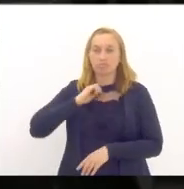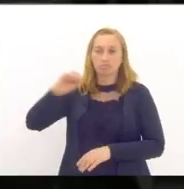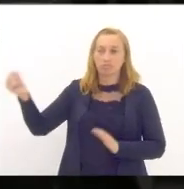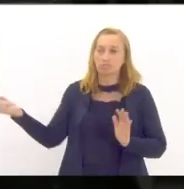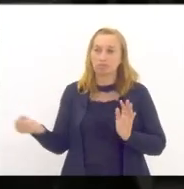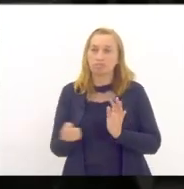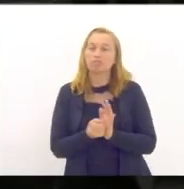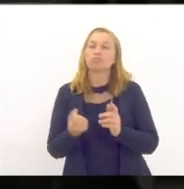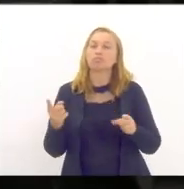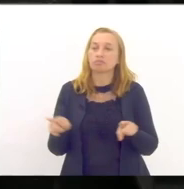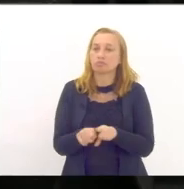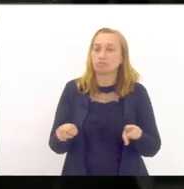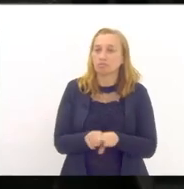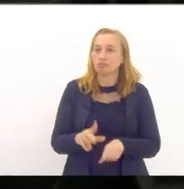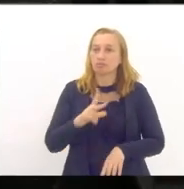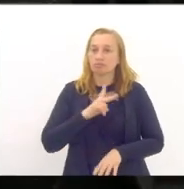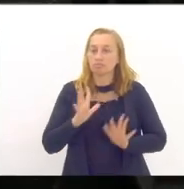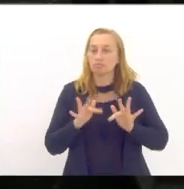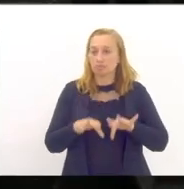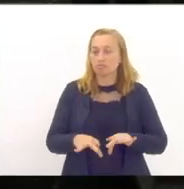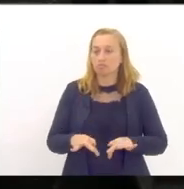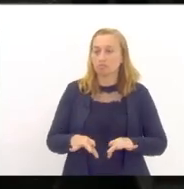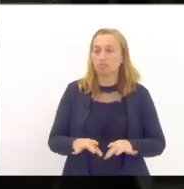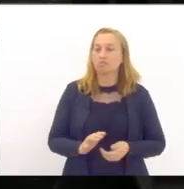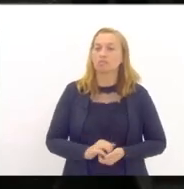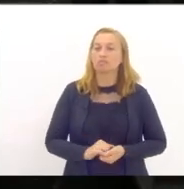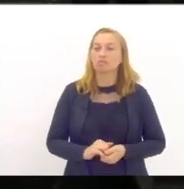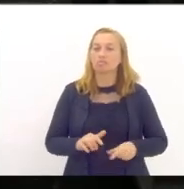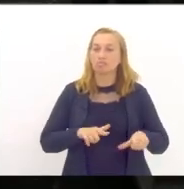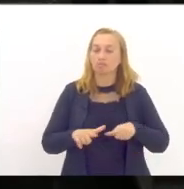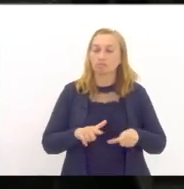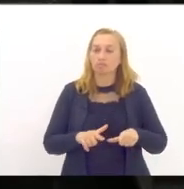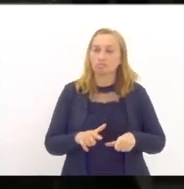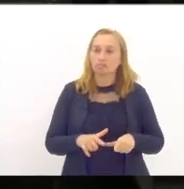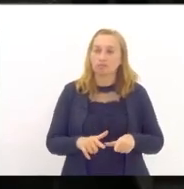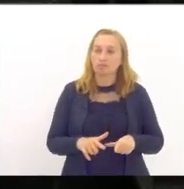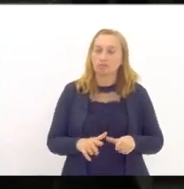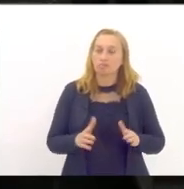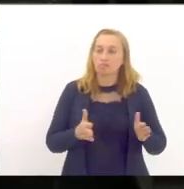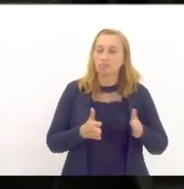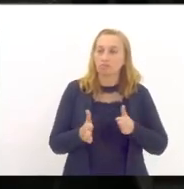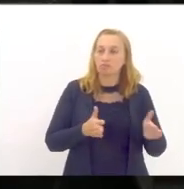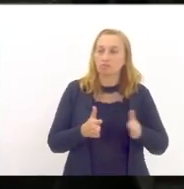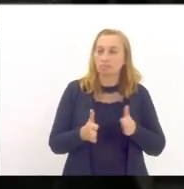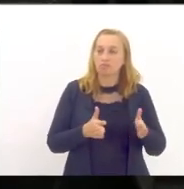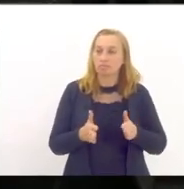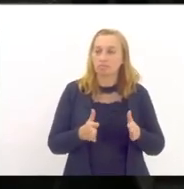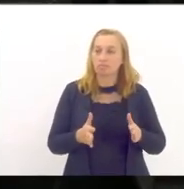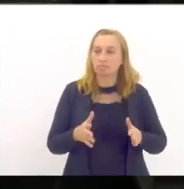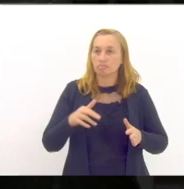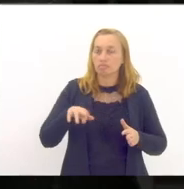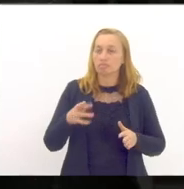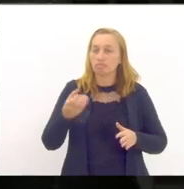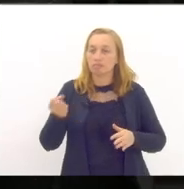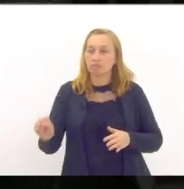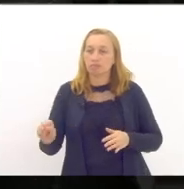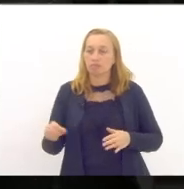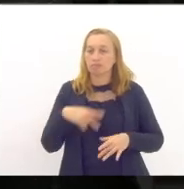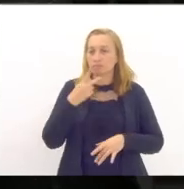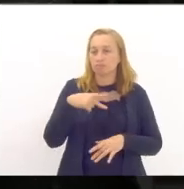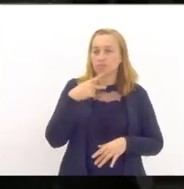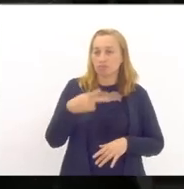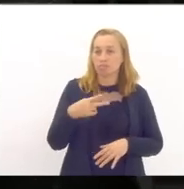também pessoalmente pelo fechamento de um ciclo. Em Grande Sertão Veredas, Guimarães Rosa declama a